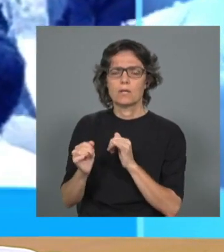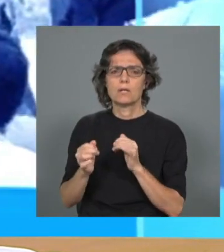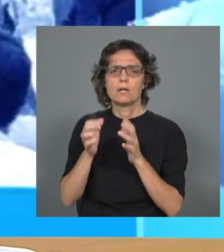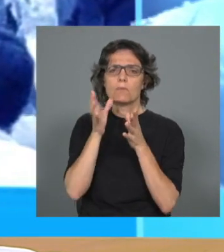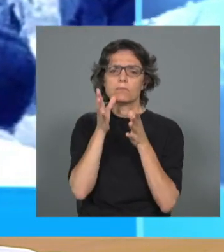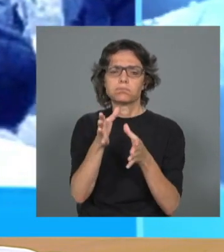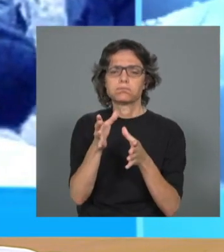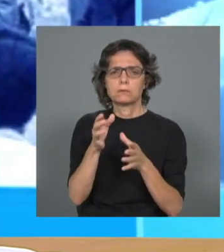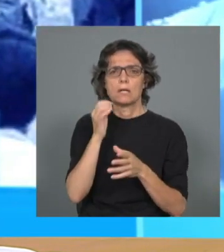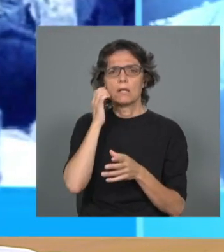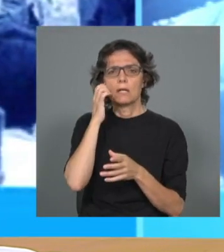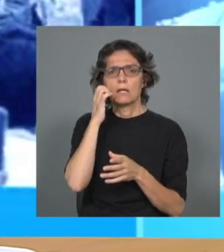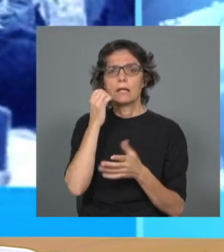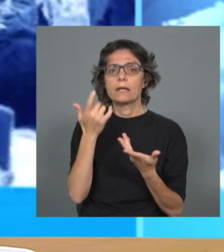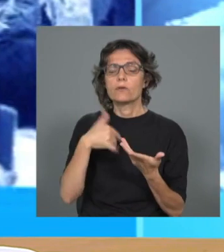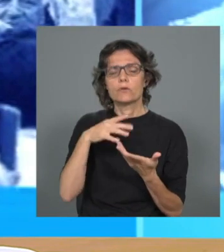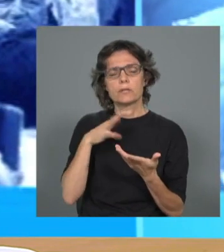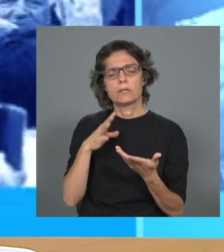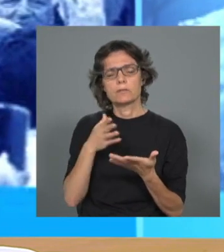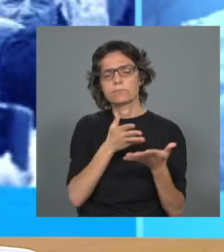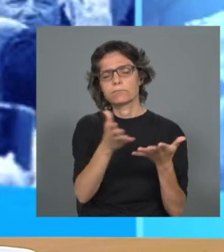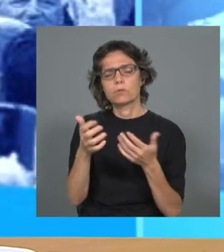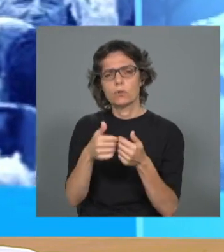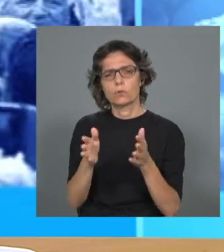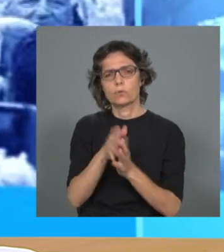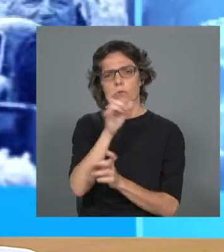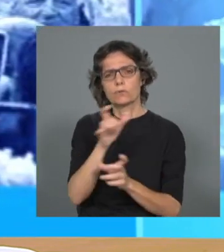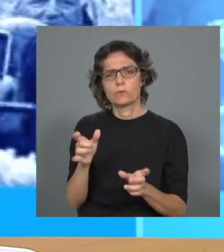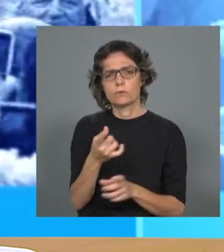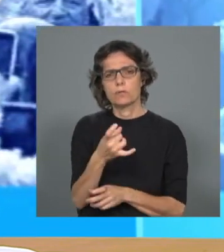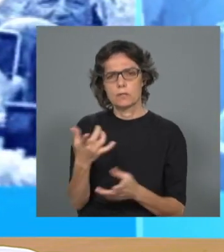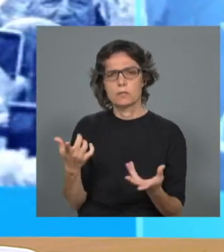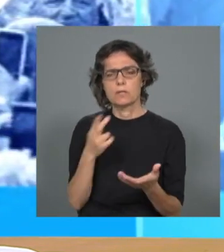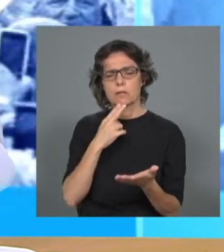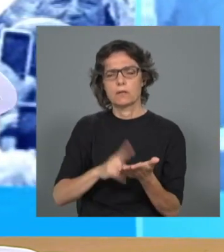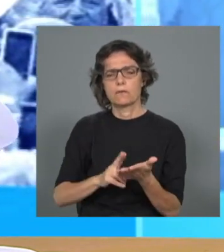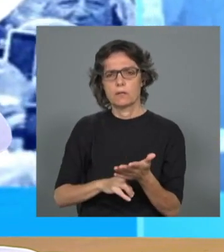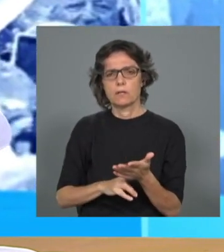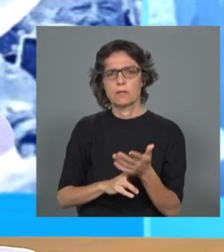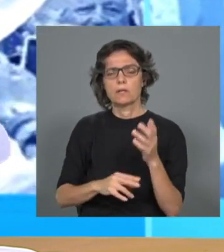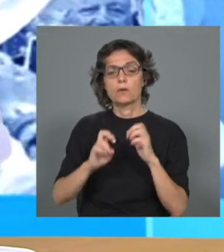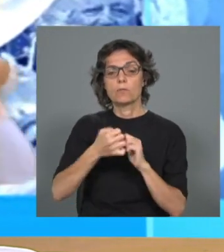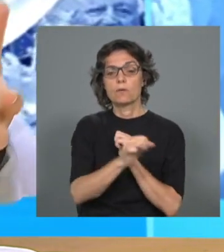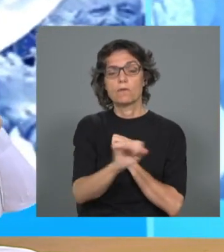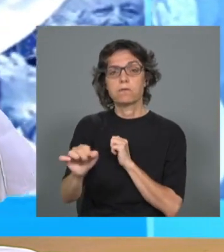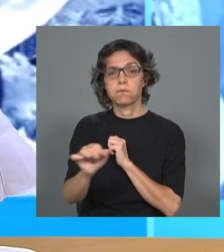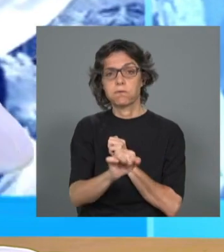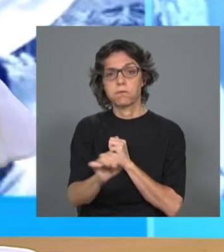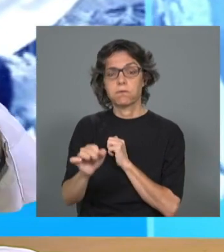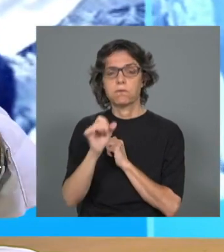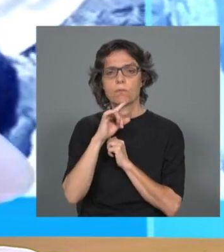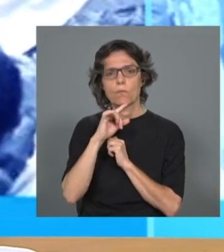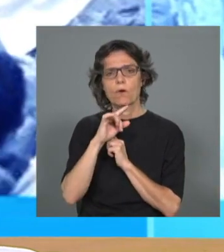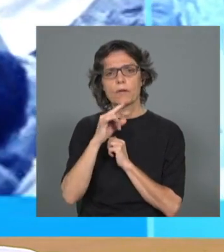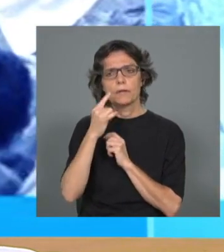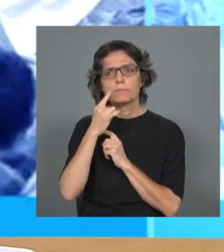estas pessoas, e nós queremos chegar a todos que precisam, digamos, que os seus problemas cheguem à sociedade para